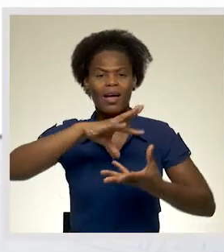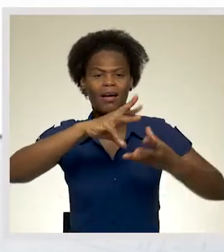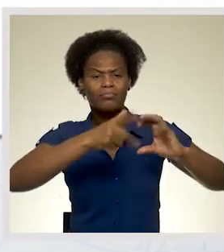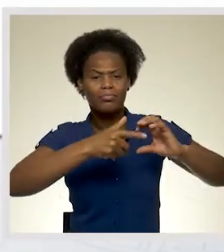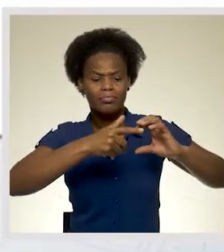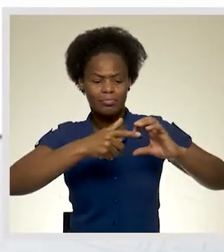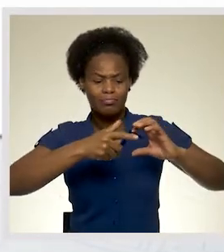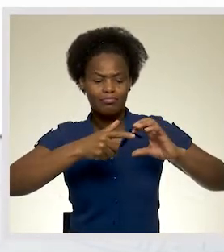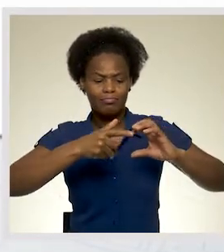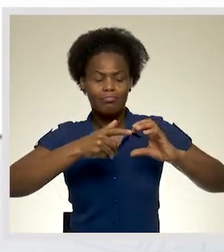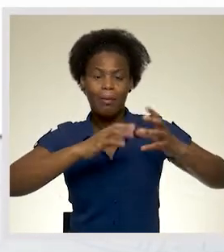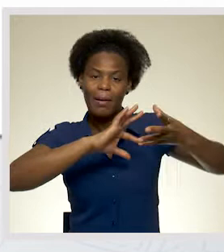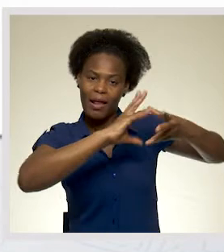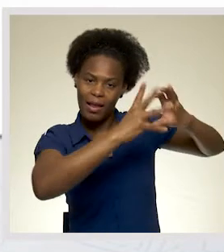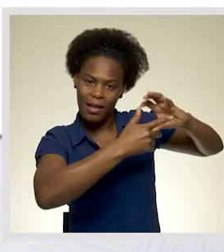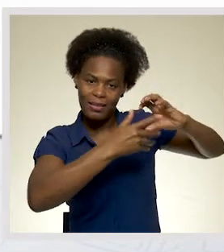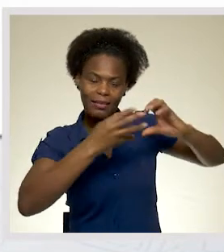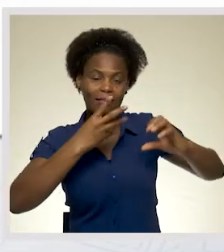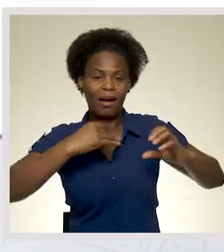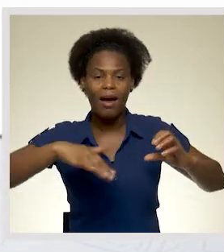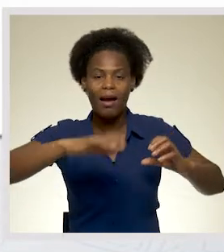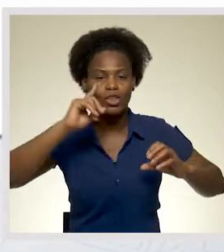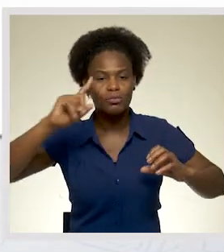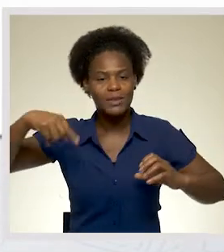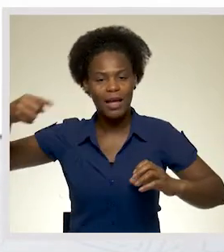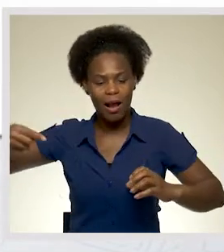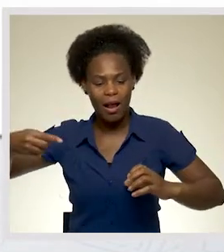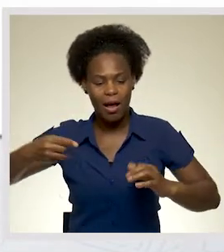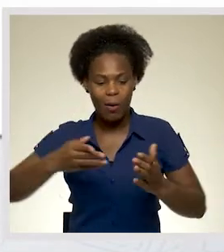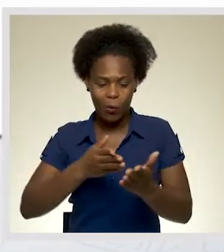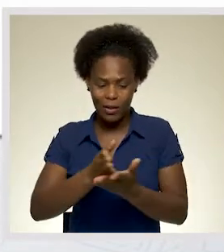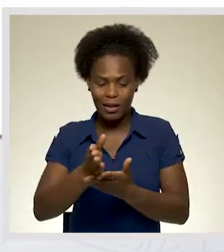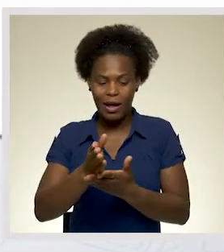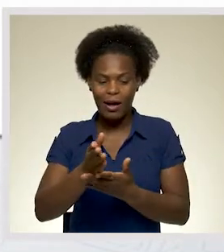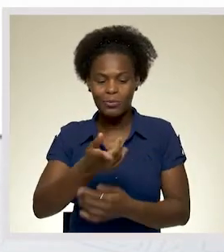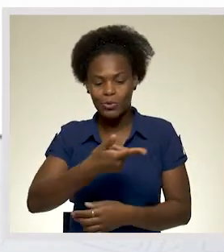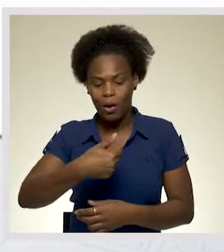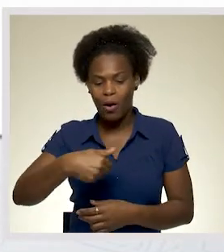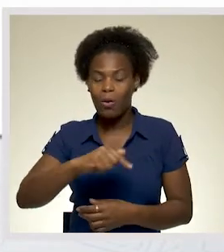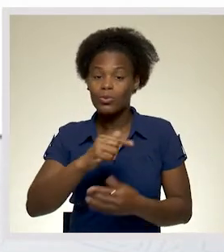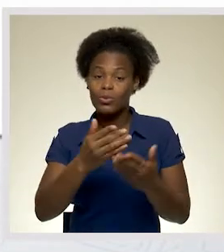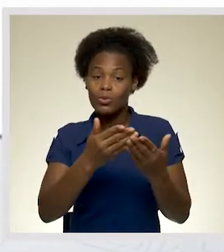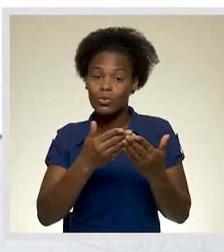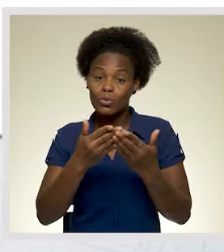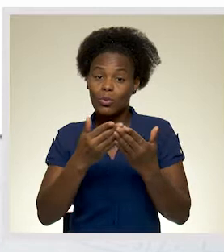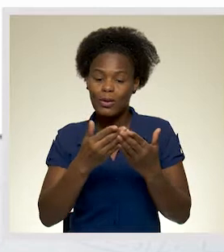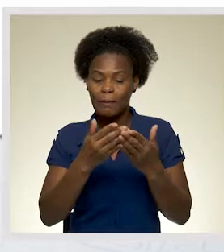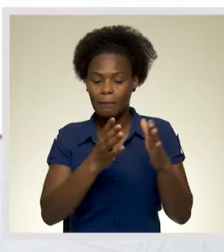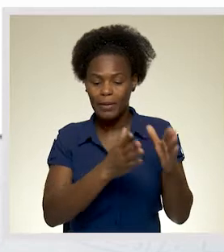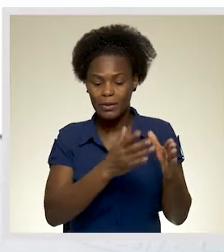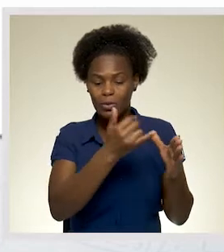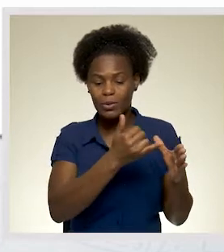especial. Continuidade dessa unidade, onde vamos estudar o capítulo 2, a ciência